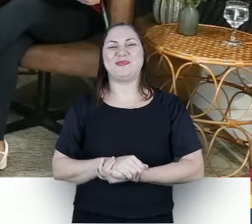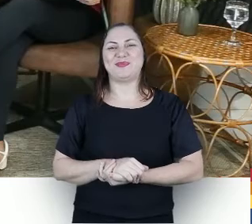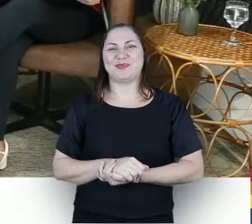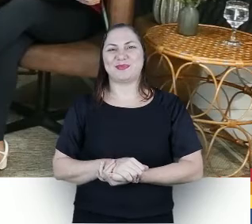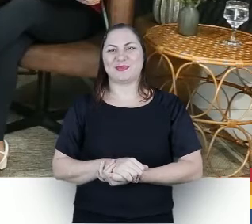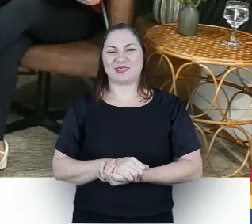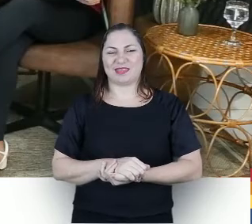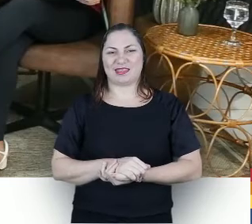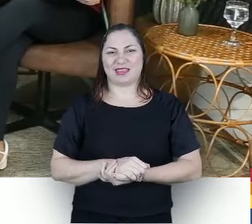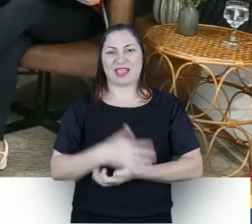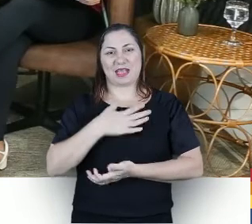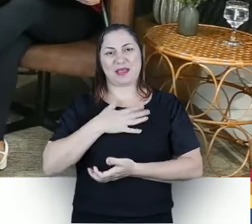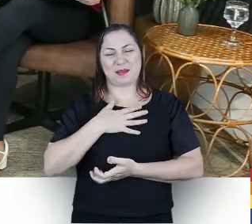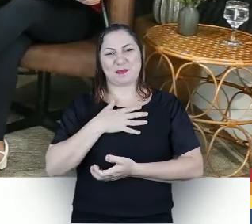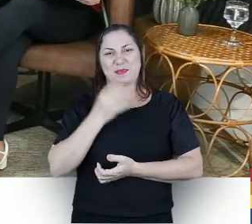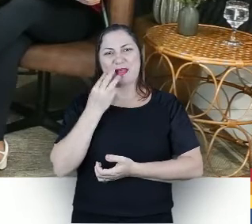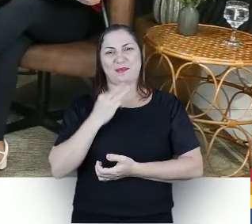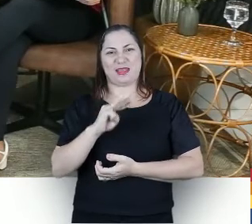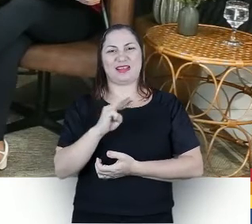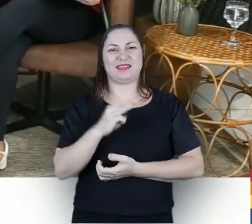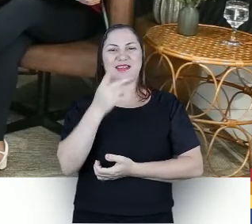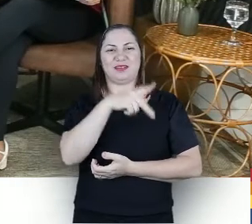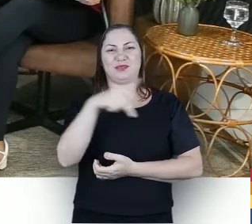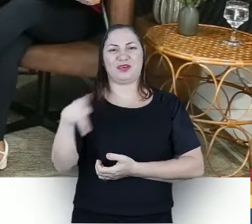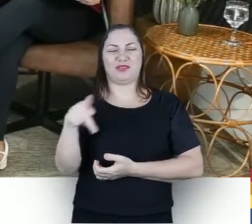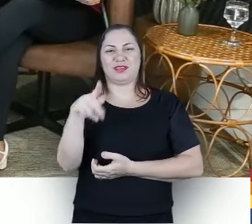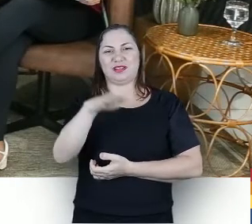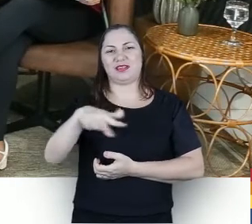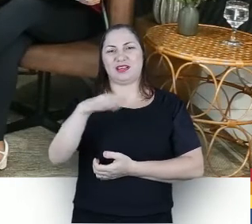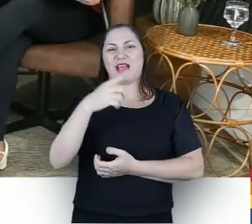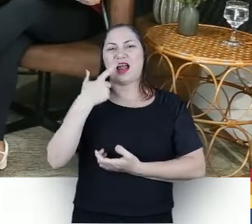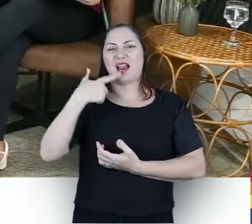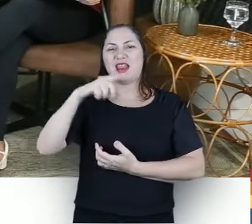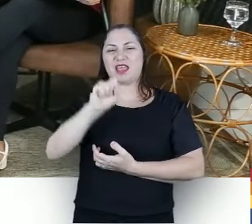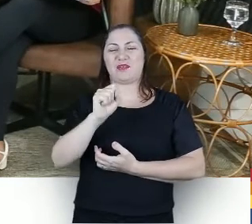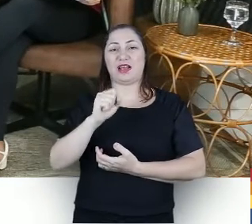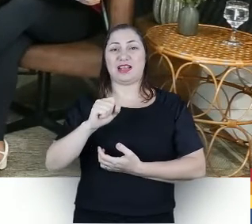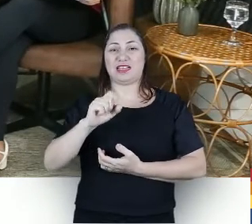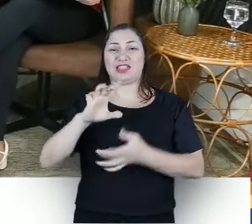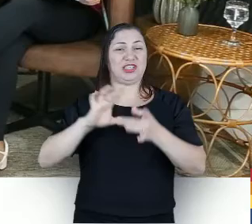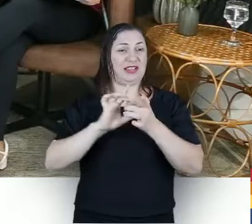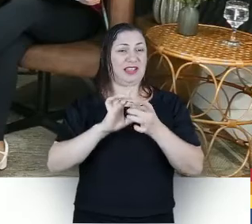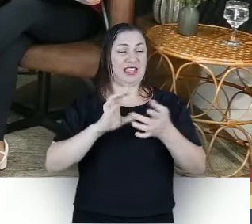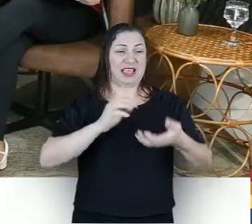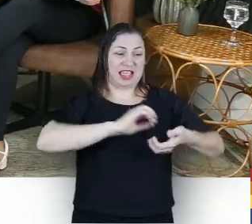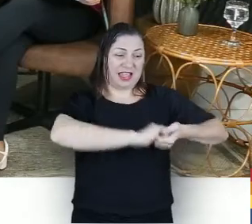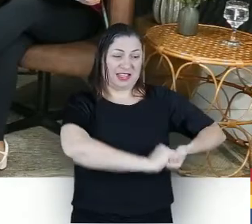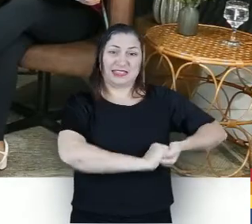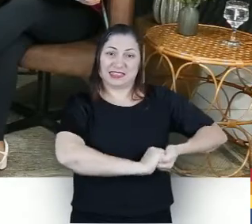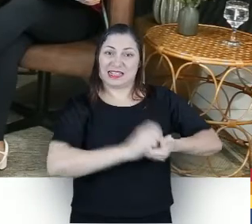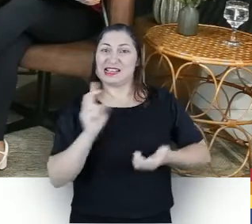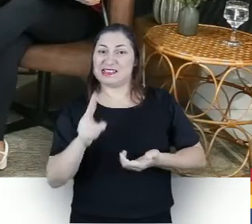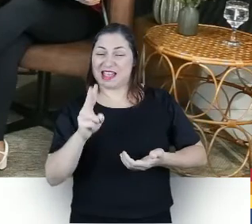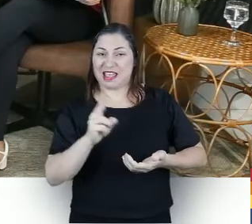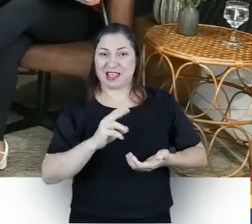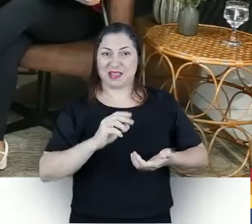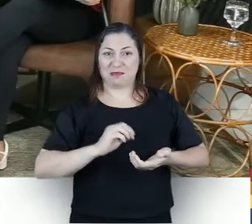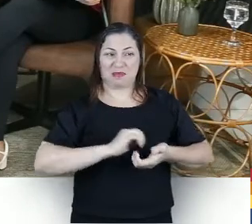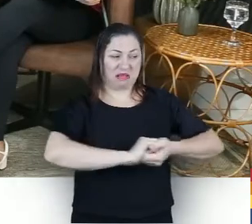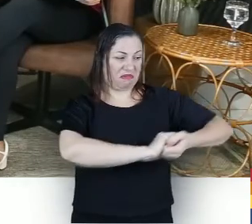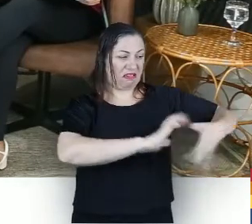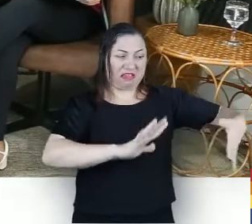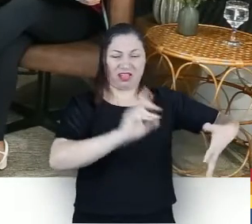isso, né? Que nós somos capazes de fazer o impossível. Então, é isso, né? Que continuemos fazendo o